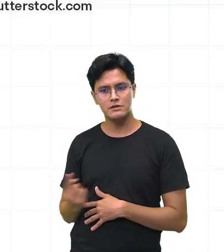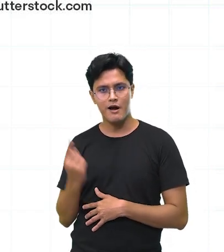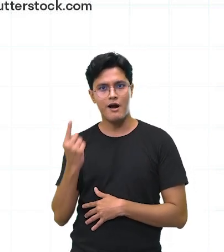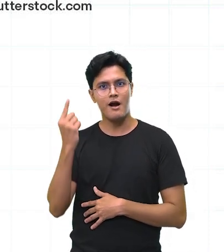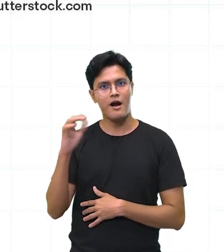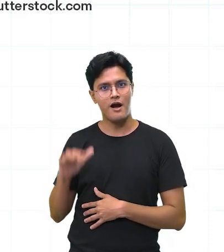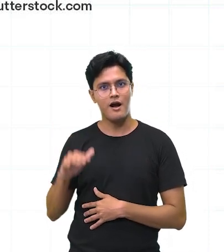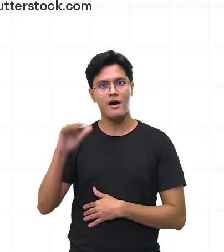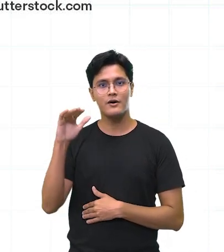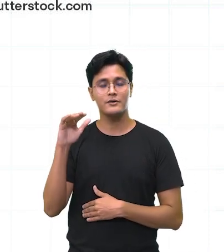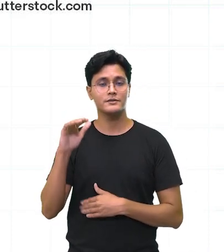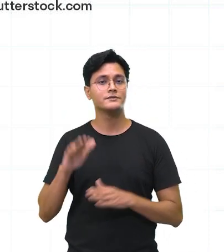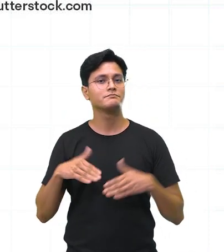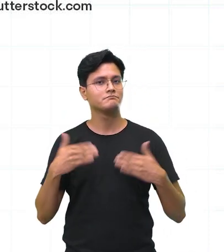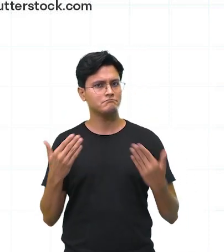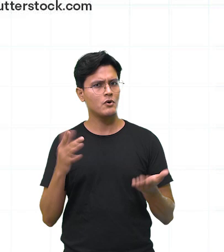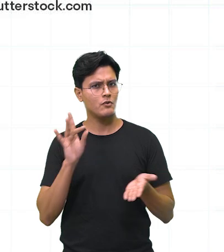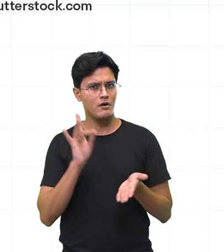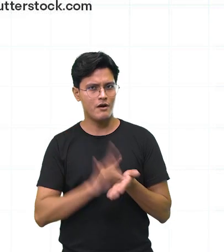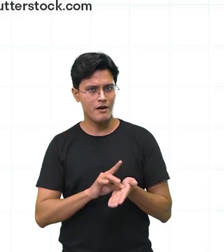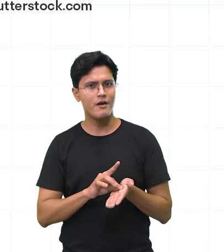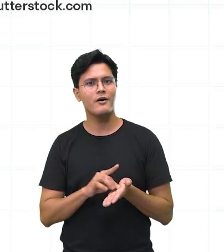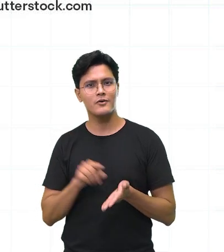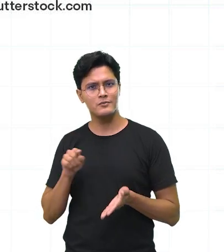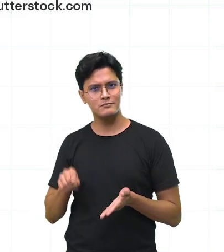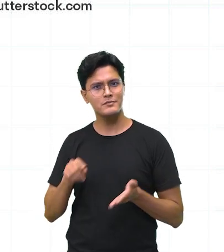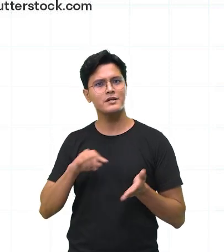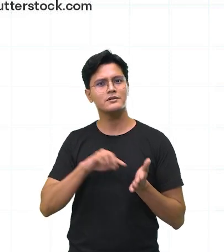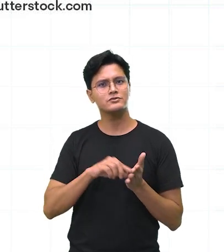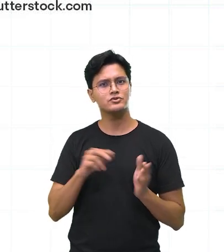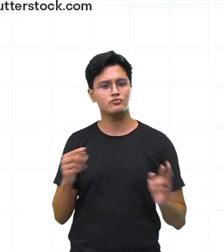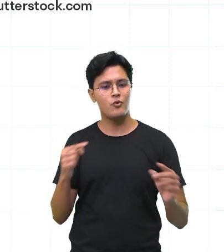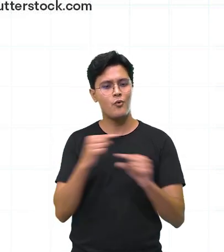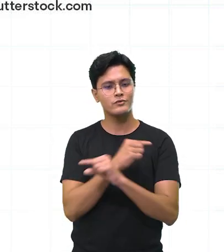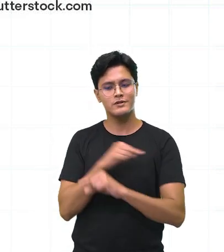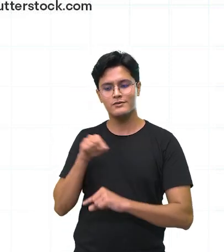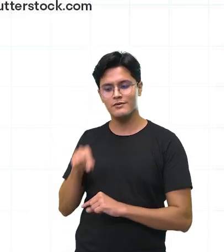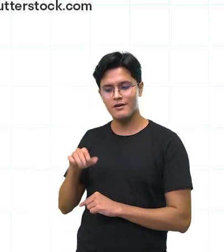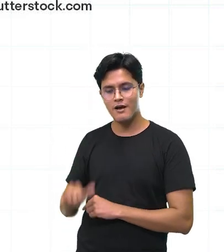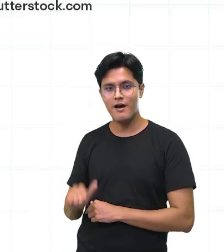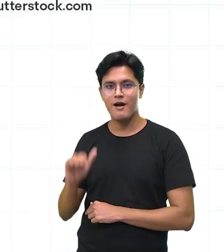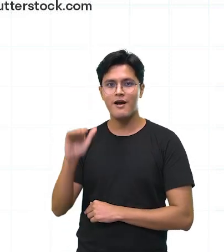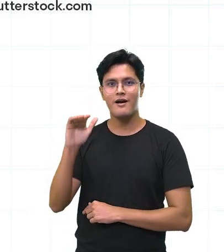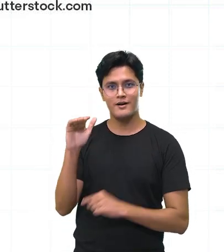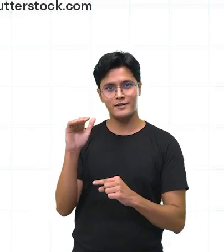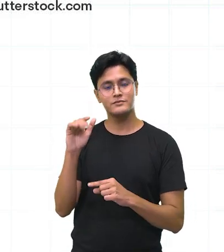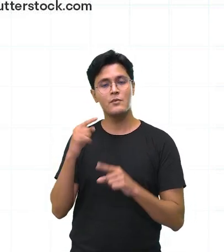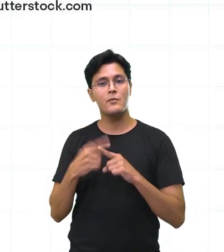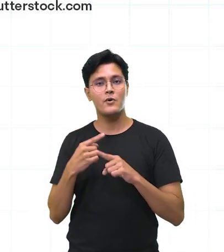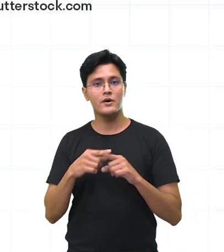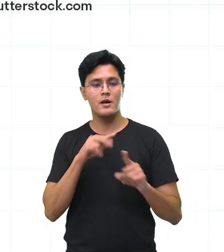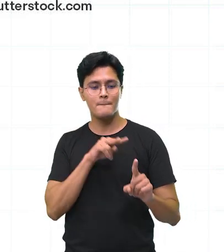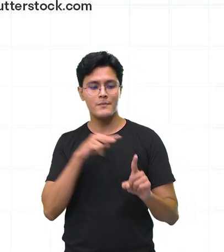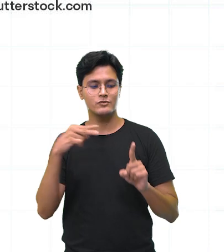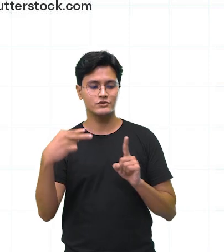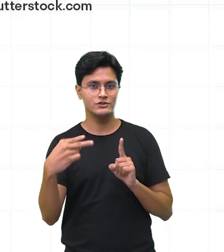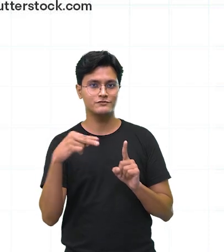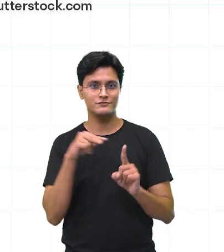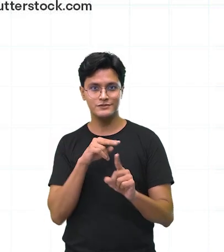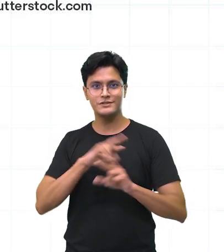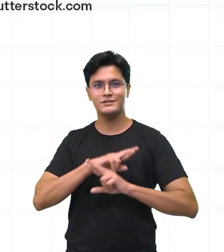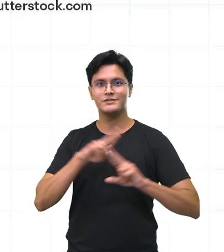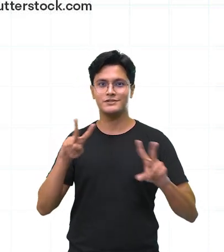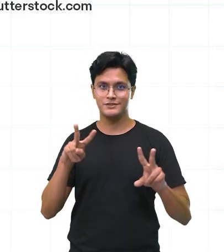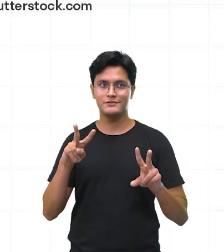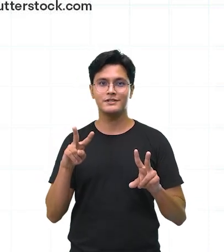ele teria tamanho, ele seria alto, porque o ponto de referência dele é uma formiga. Coitada